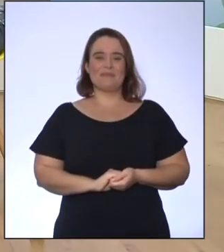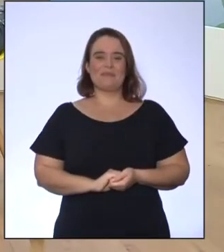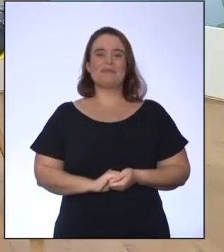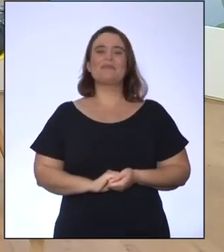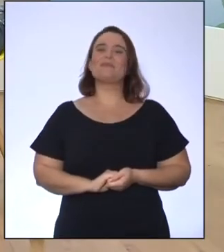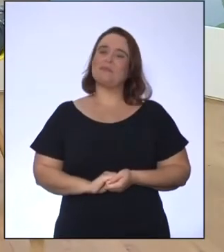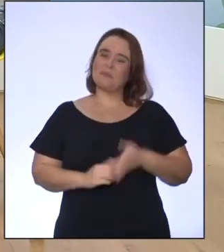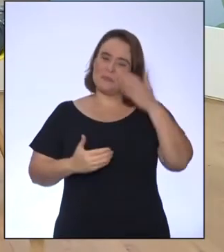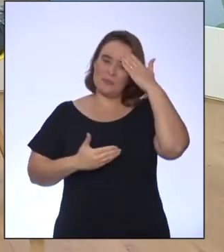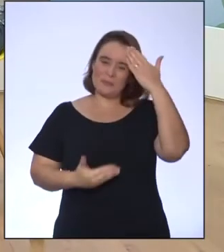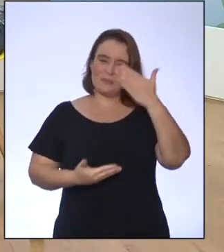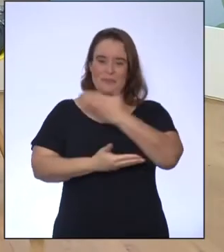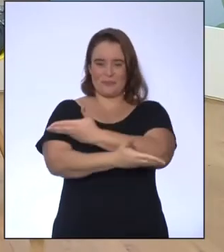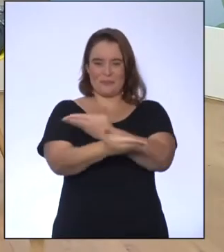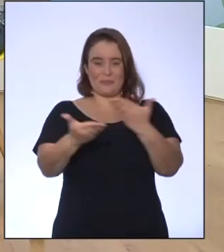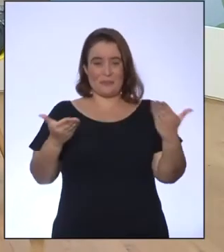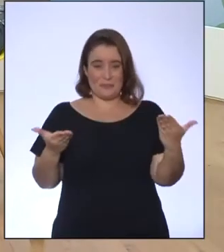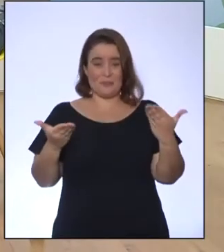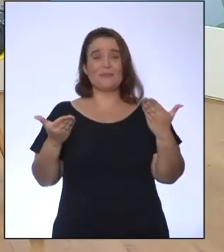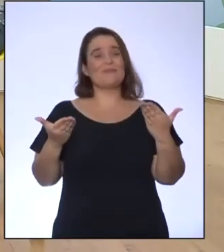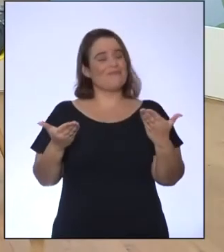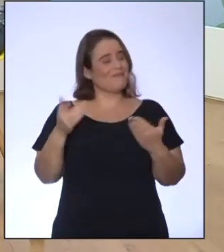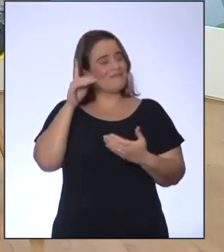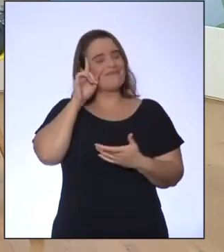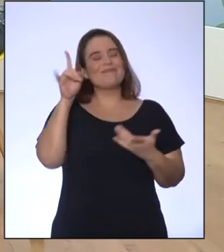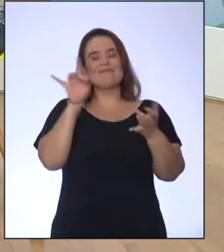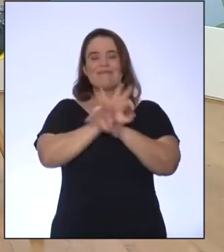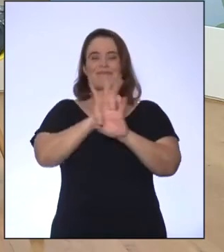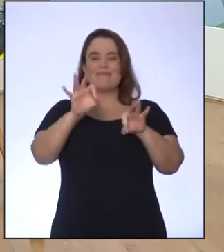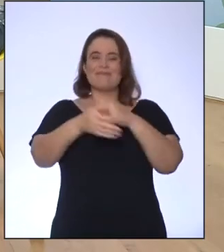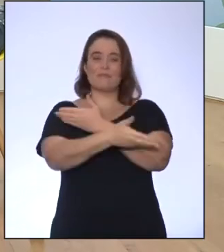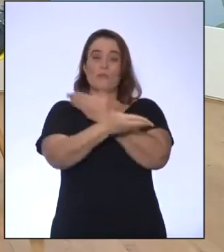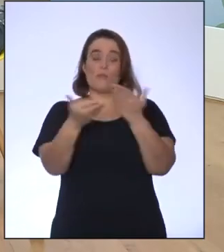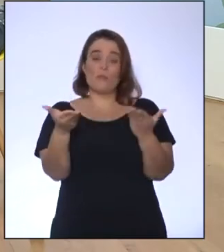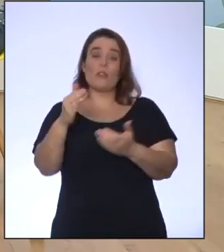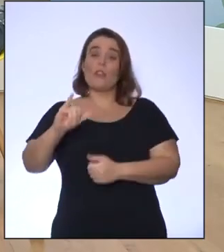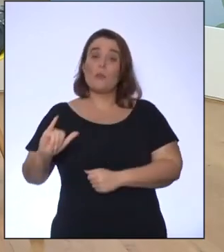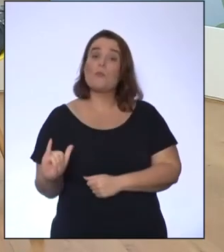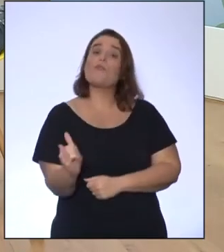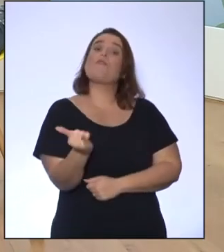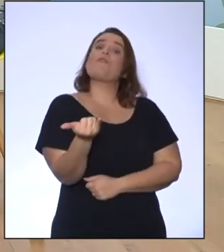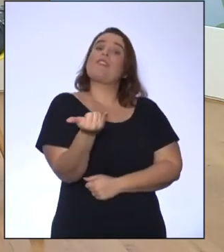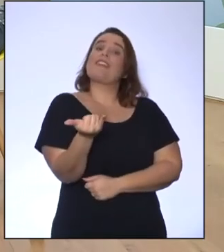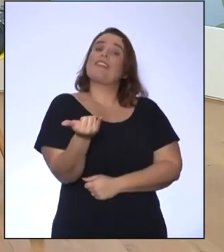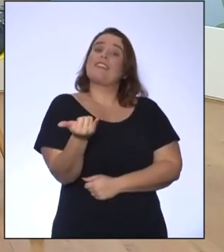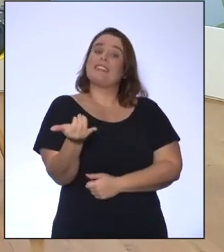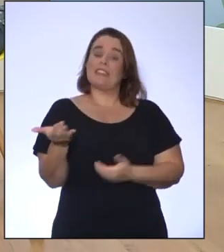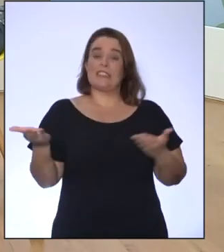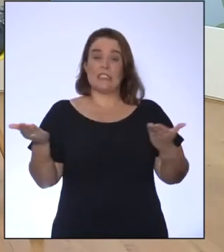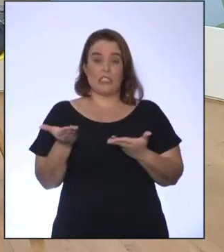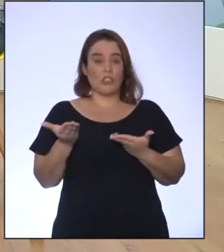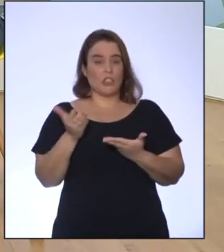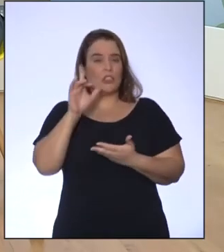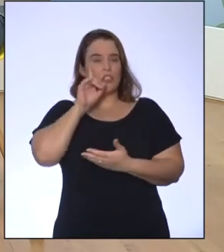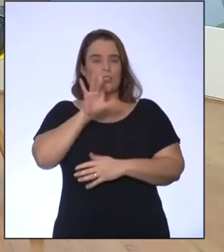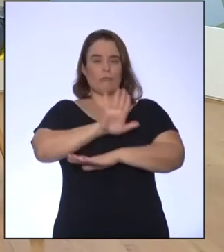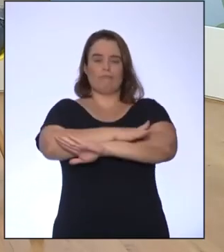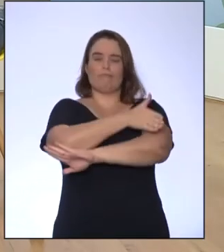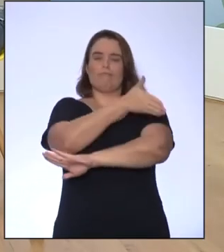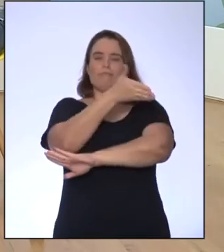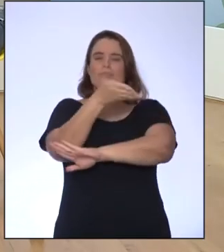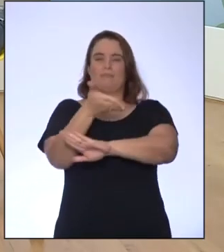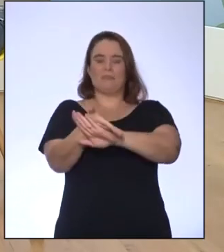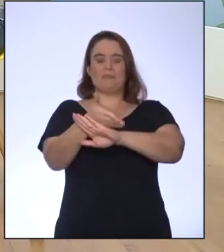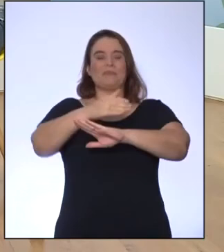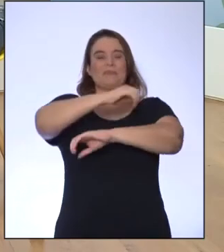Muito obrigada a todos. Tenham aí um ótimo dia. Aproveitem aí o dia para olhar pela paisagem, né, da